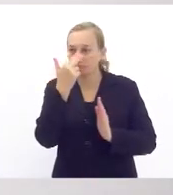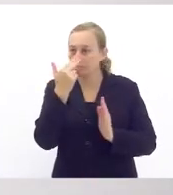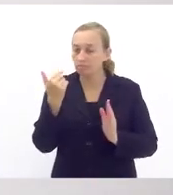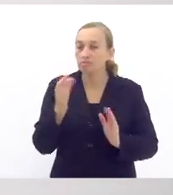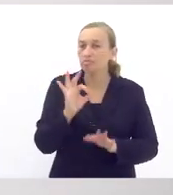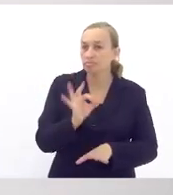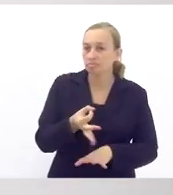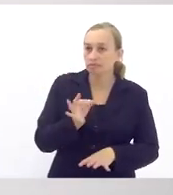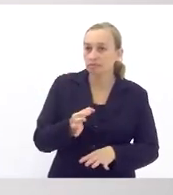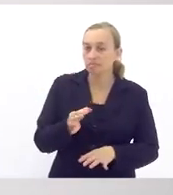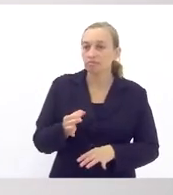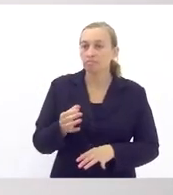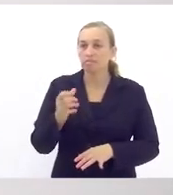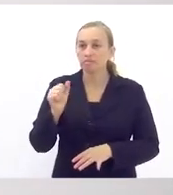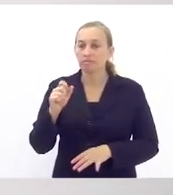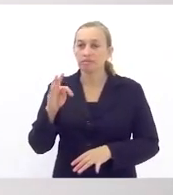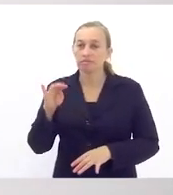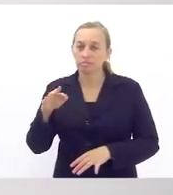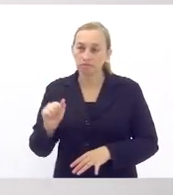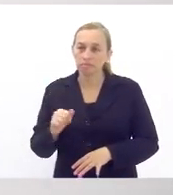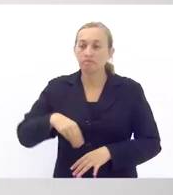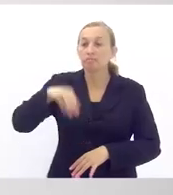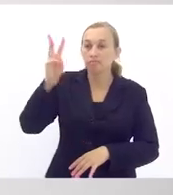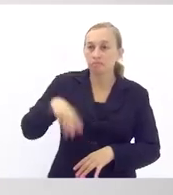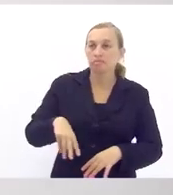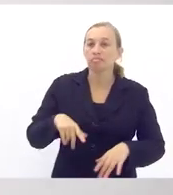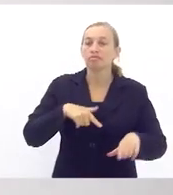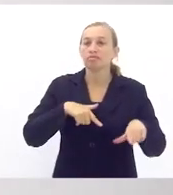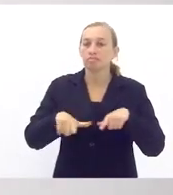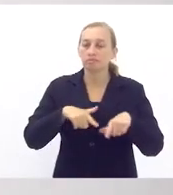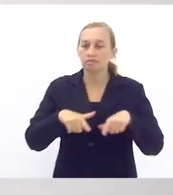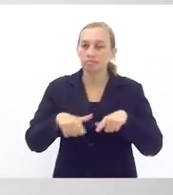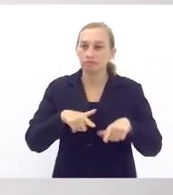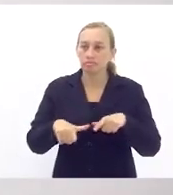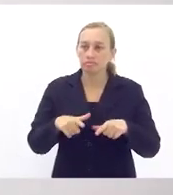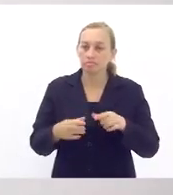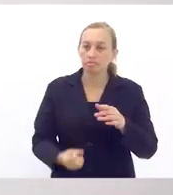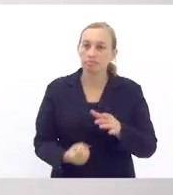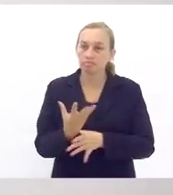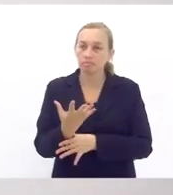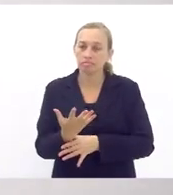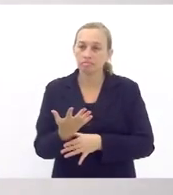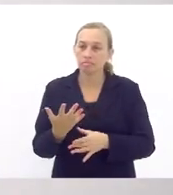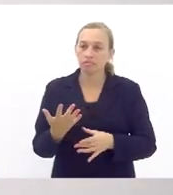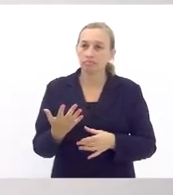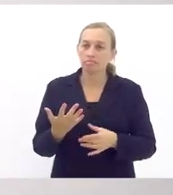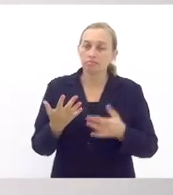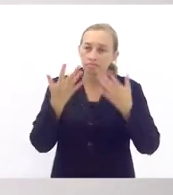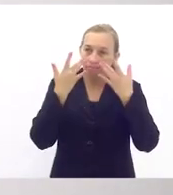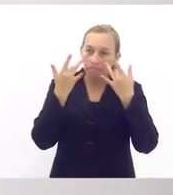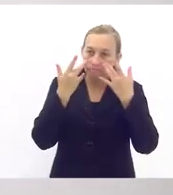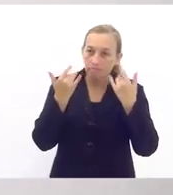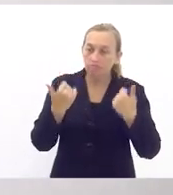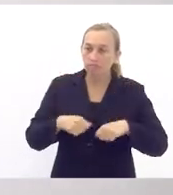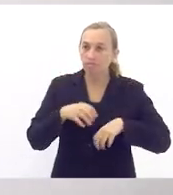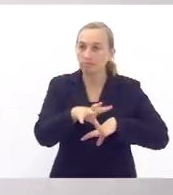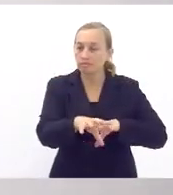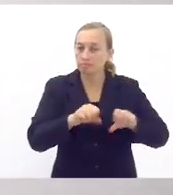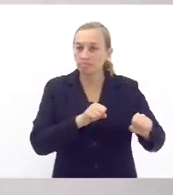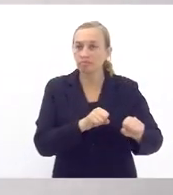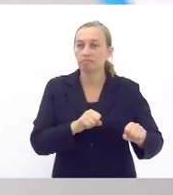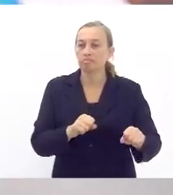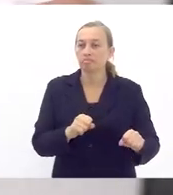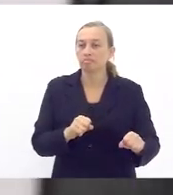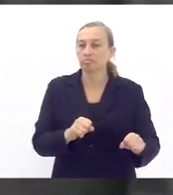específicas para espetáculo quem trabalha com a produção do espetáculo sabe que não há formação adequada sem que a gente tenha a